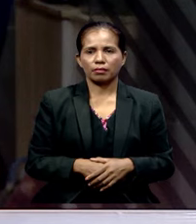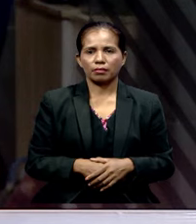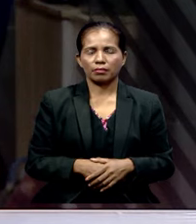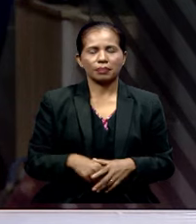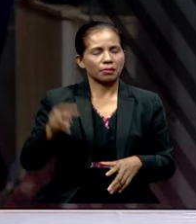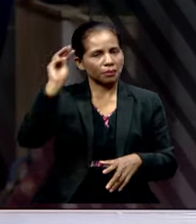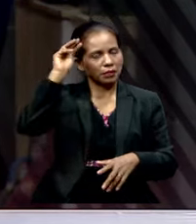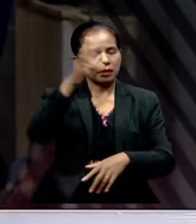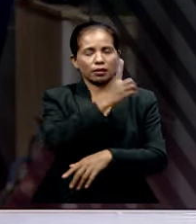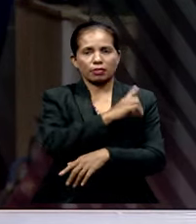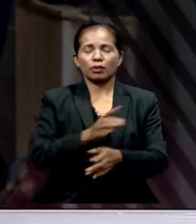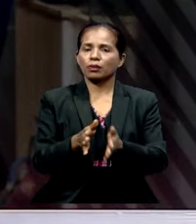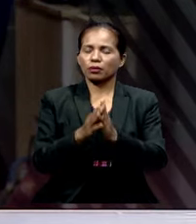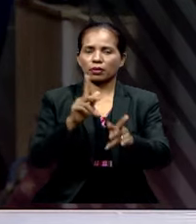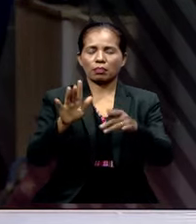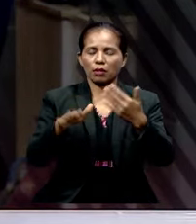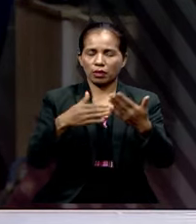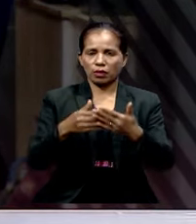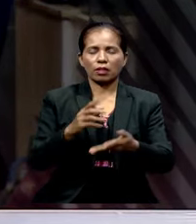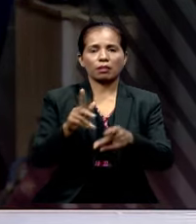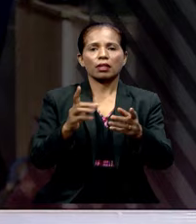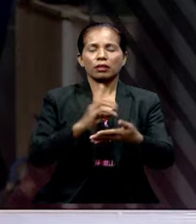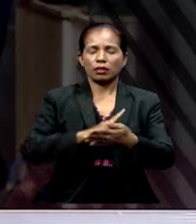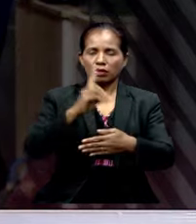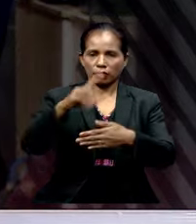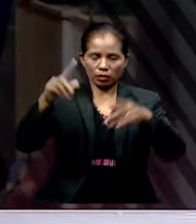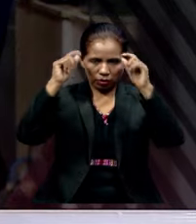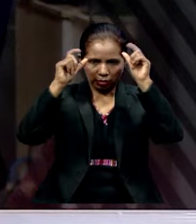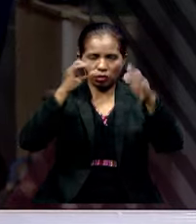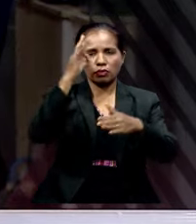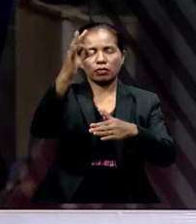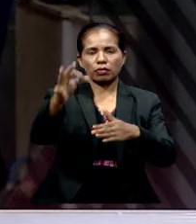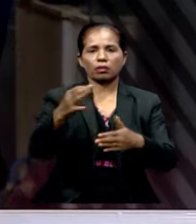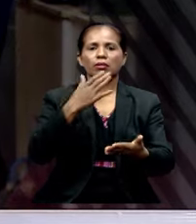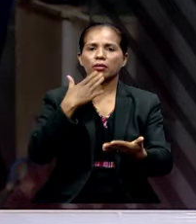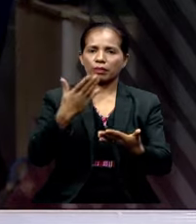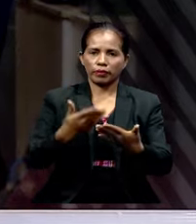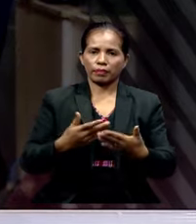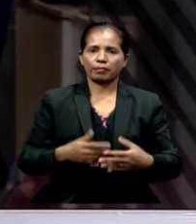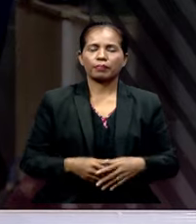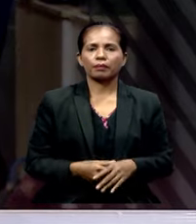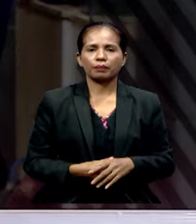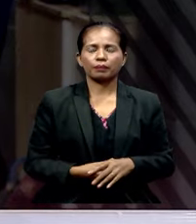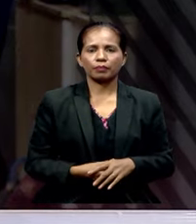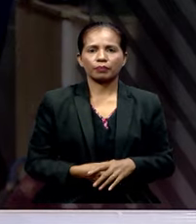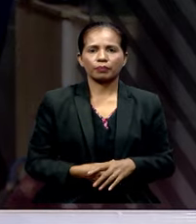Ministro da Defesa, o seu povo, a tua unidade, o de desenvolve Timor-Leste para o futuro, IDNB, DIAC.